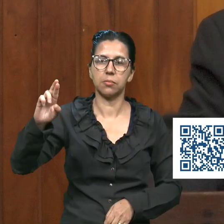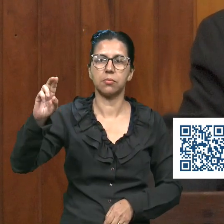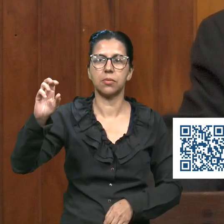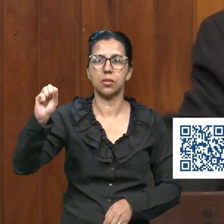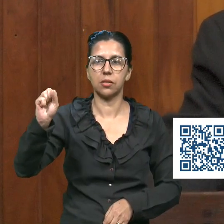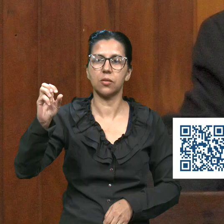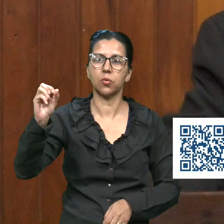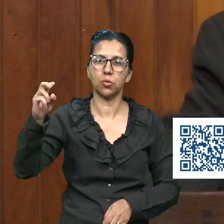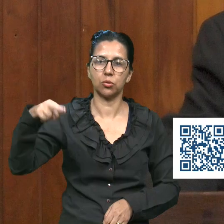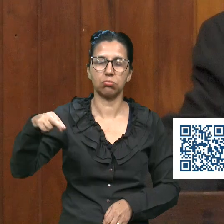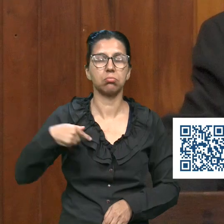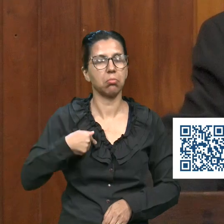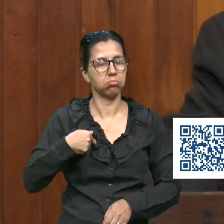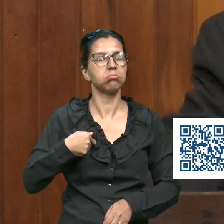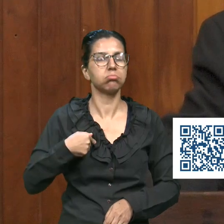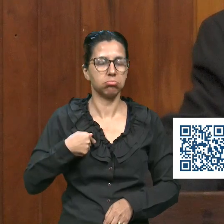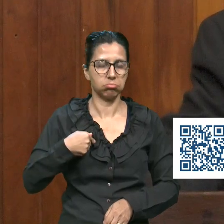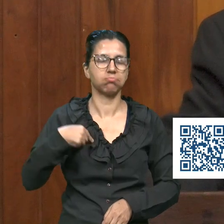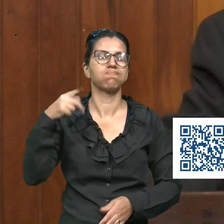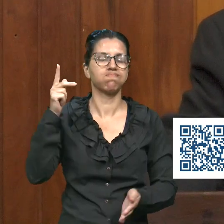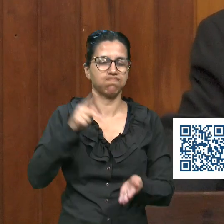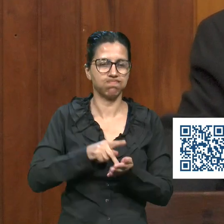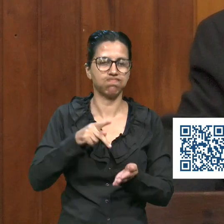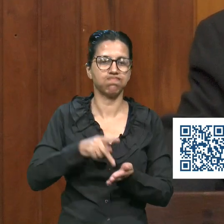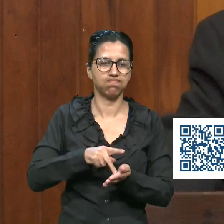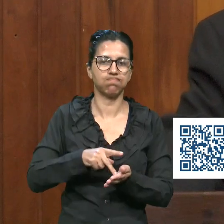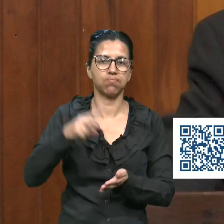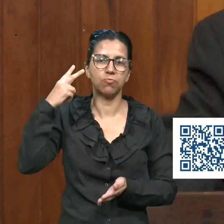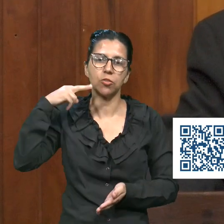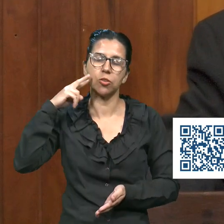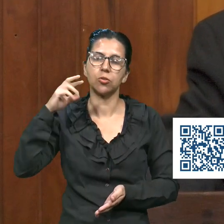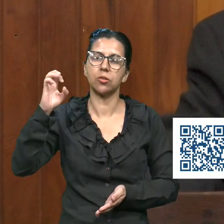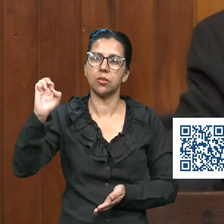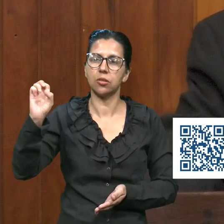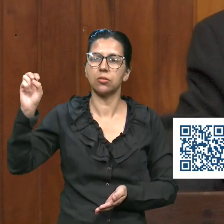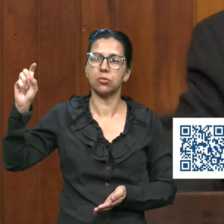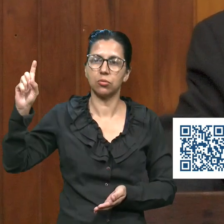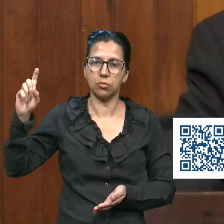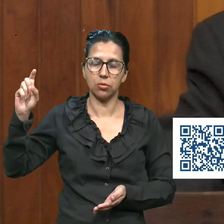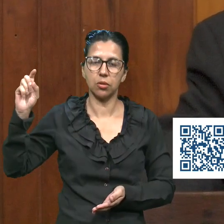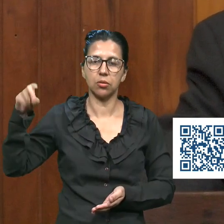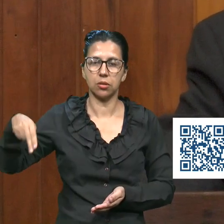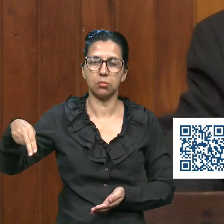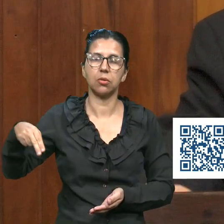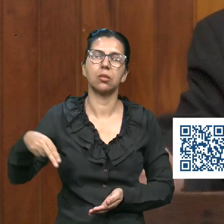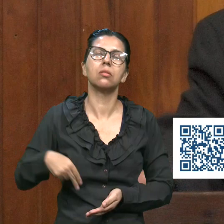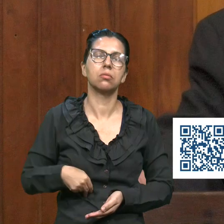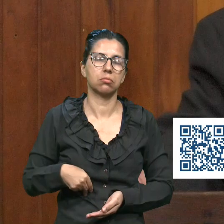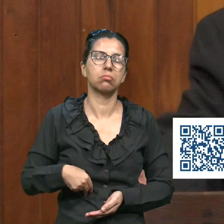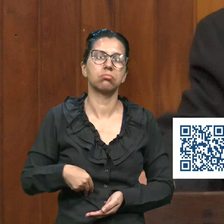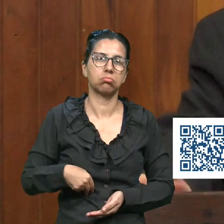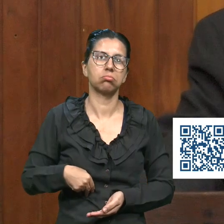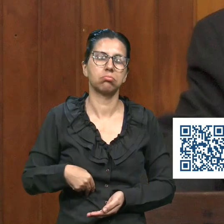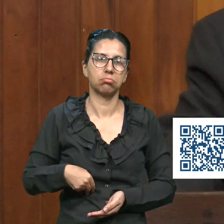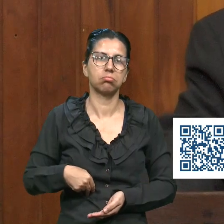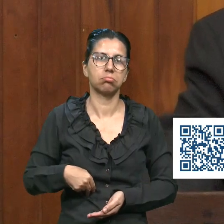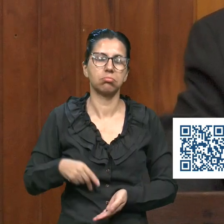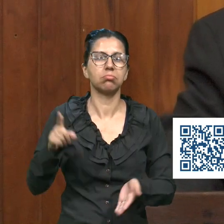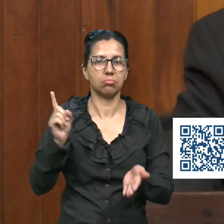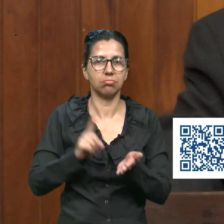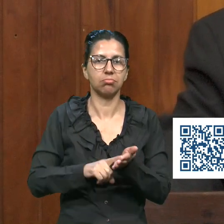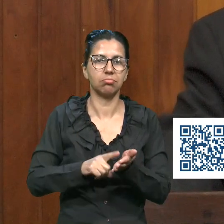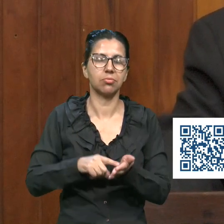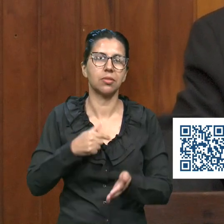Eu concordo com o vereador Eduardo, até porque eu tenho um